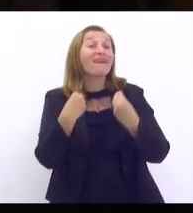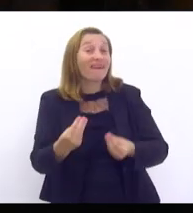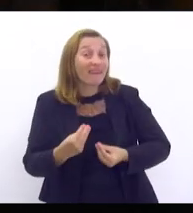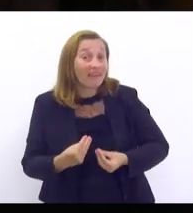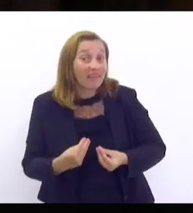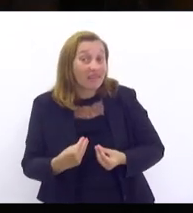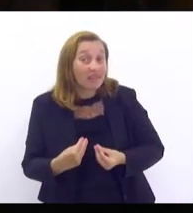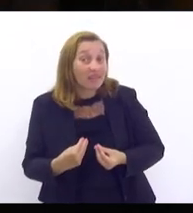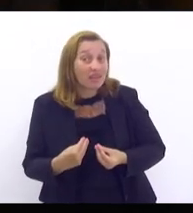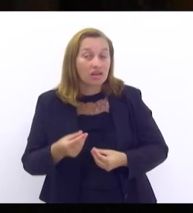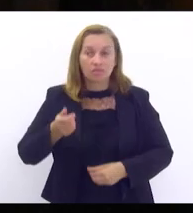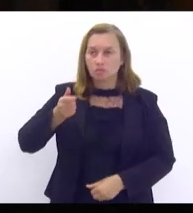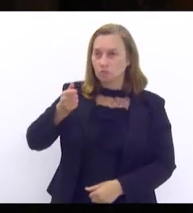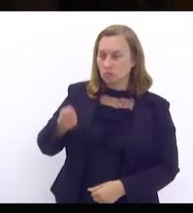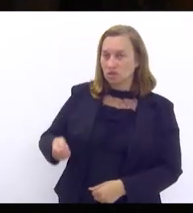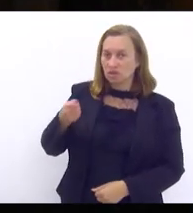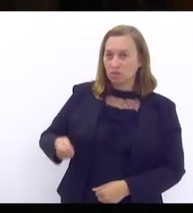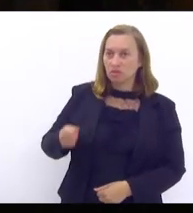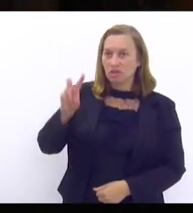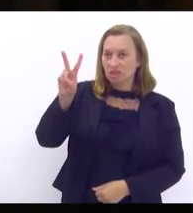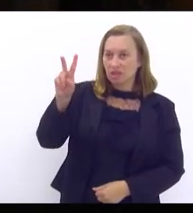na ditadura de Vargas.